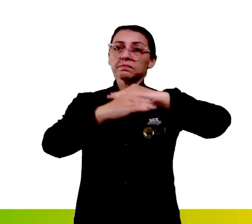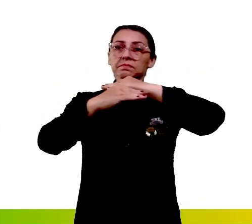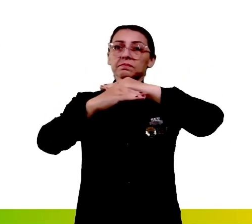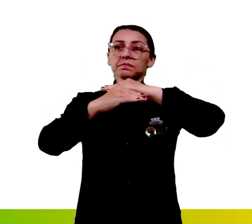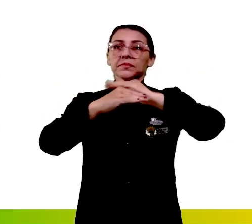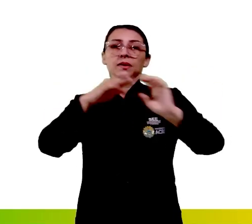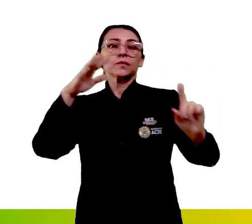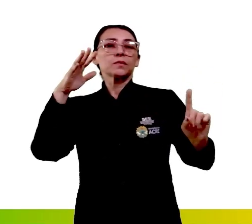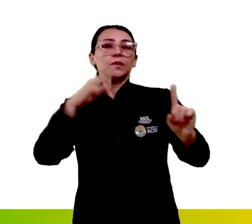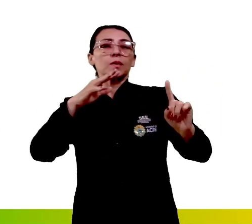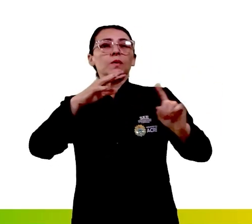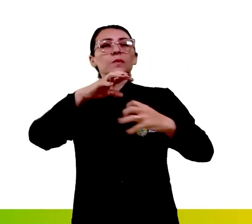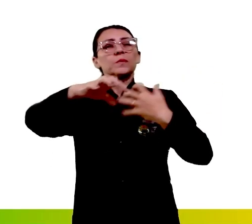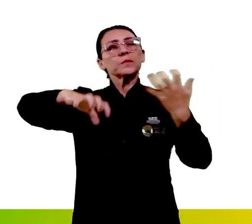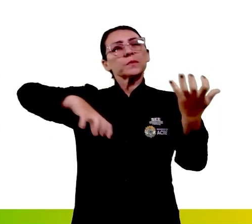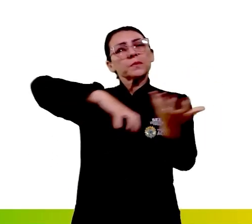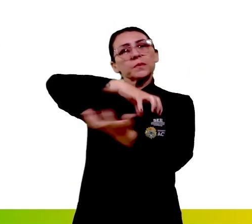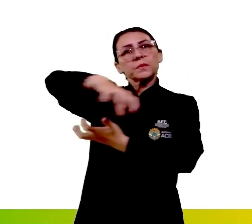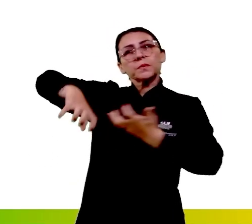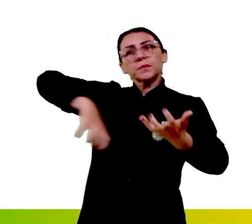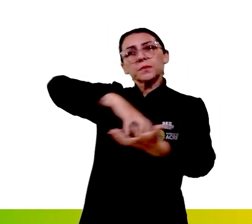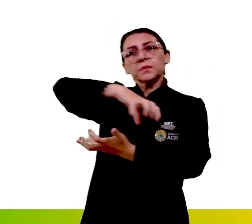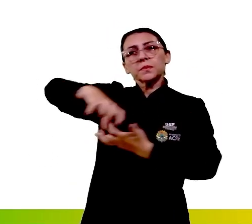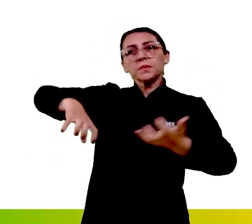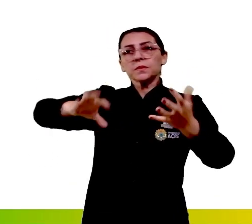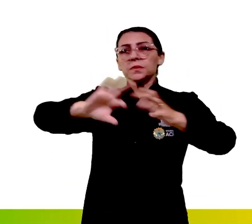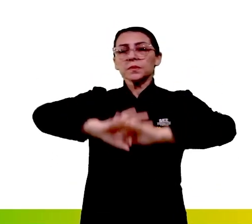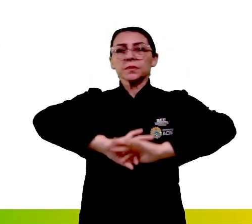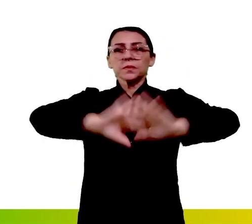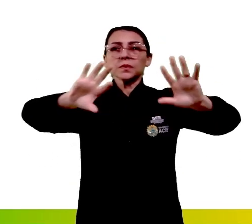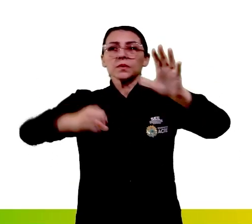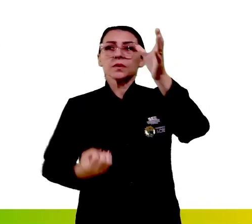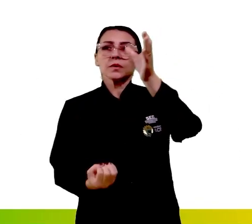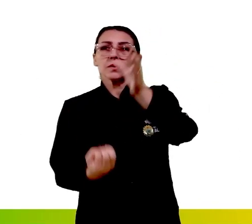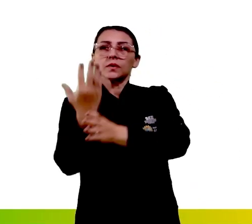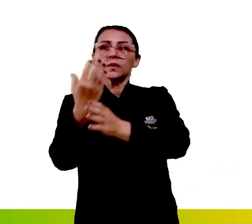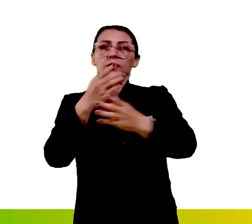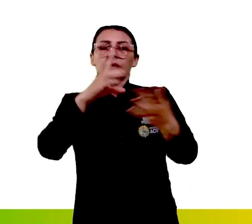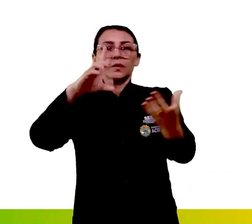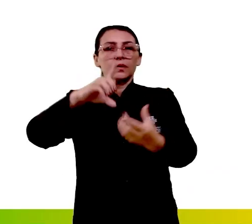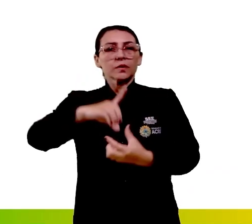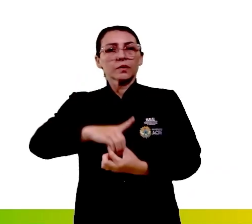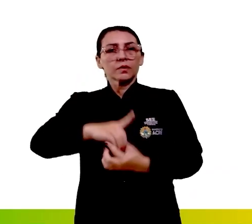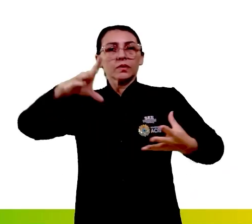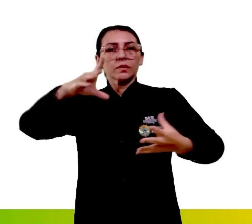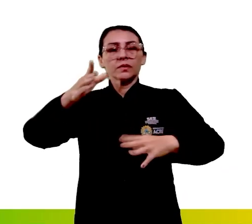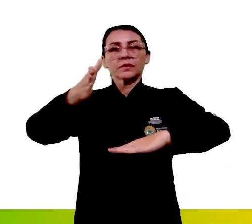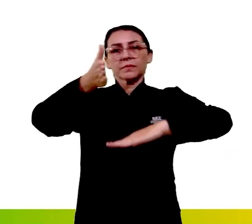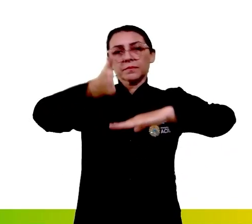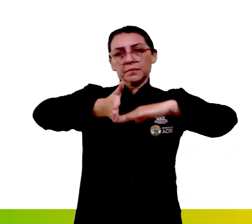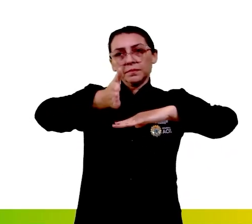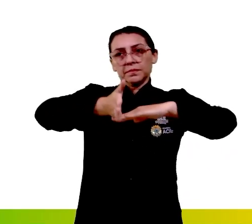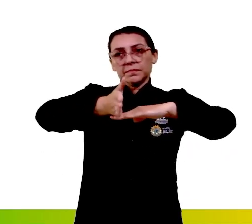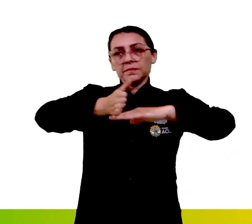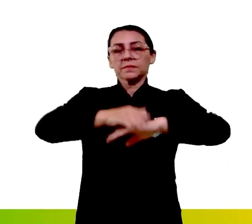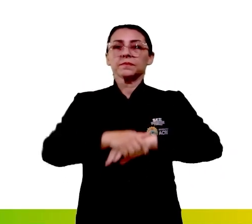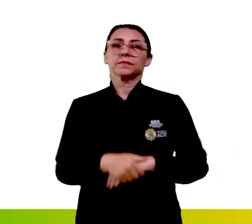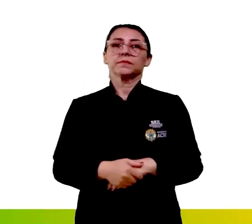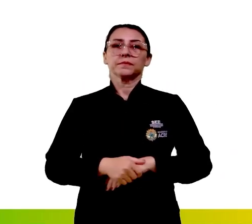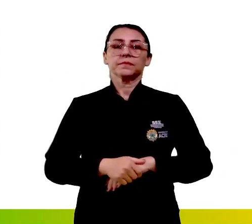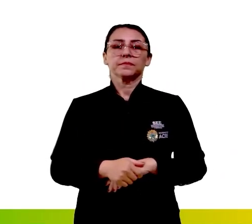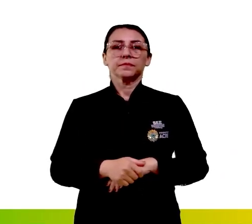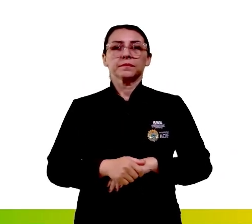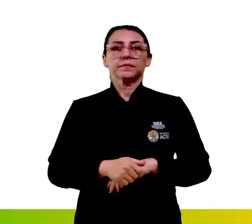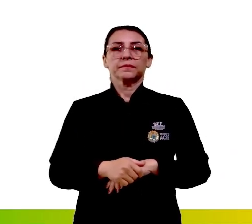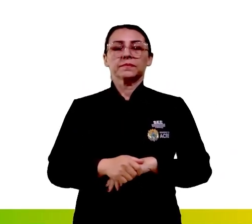igualdade, influenciou as revoluções liberais e o surgimento das democracias